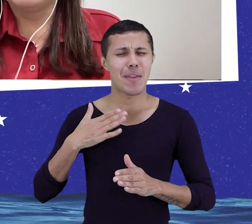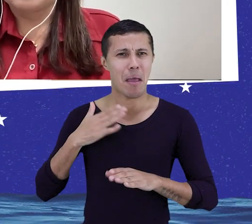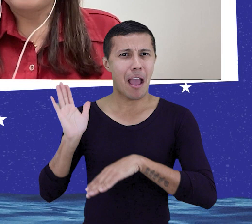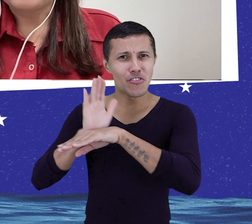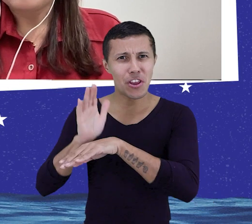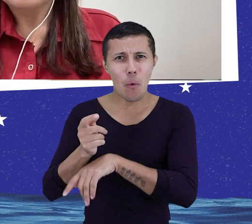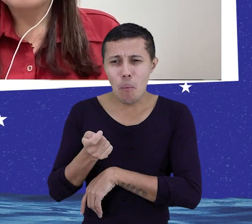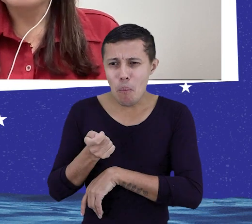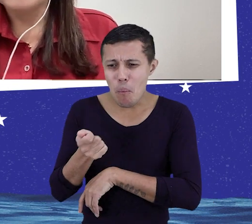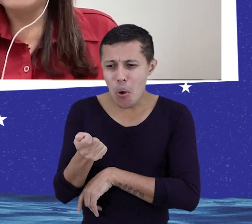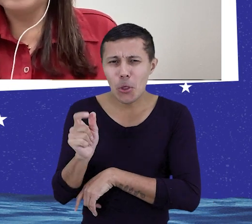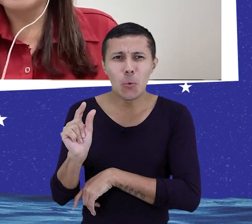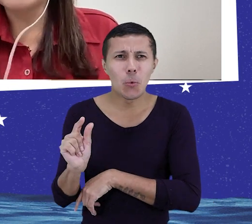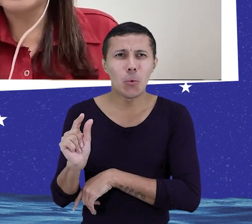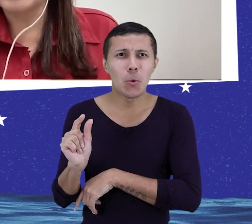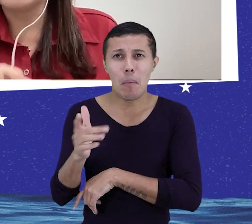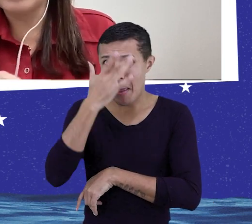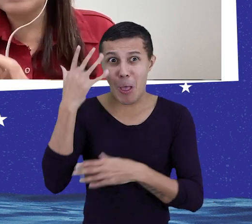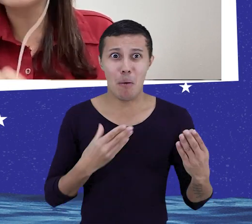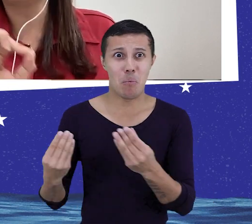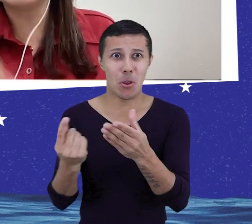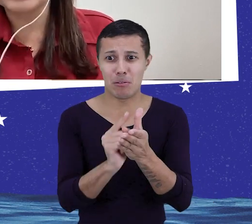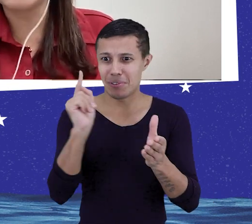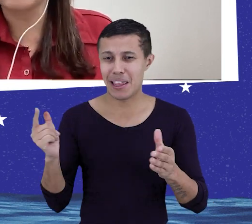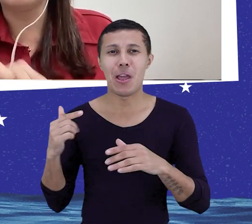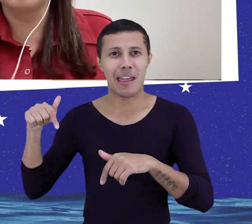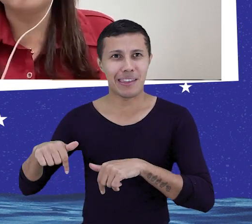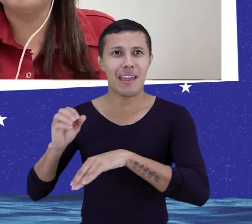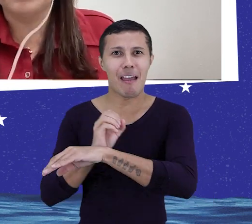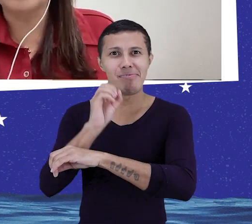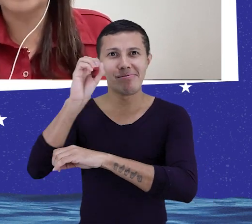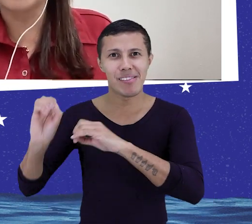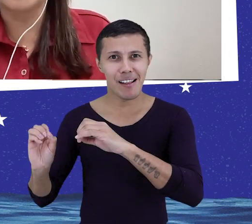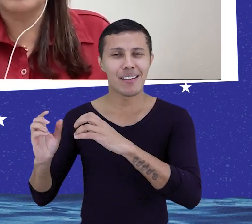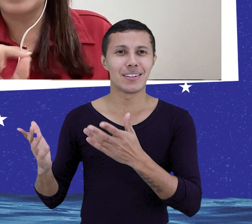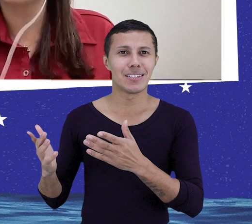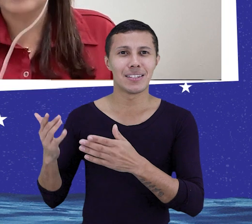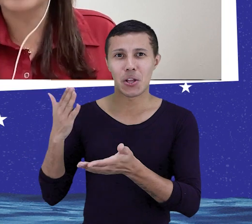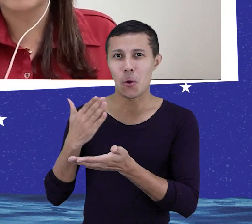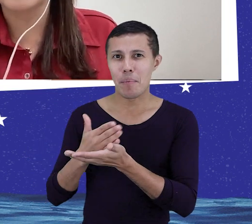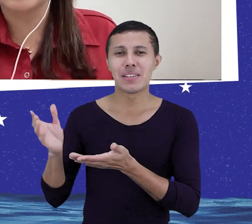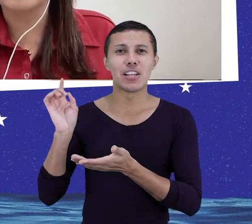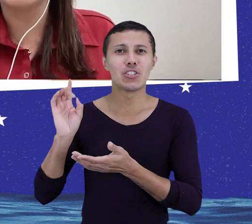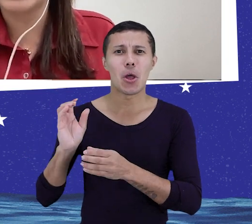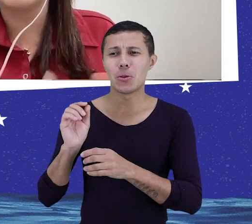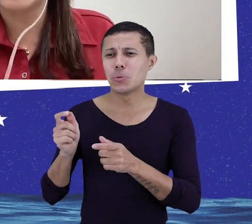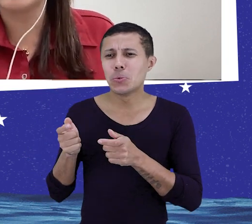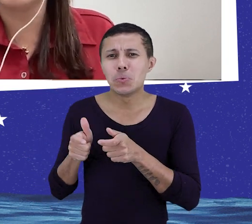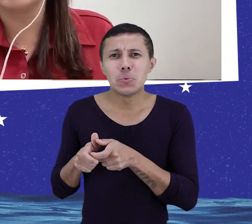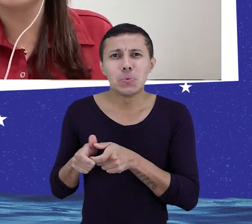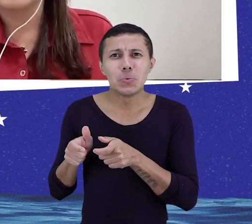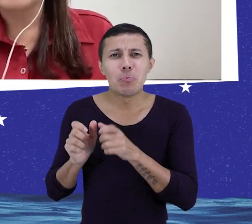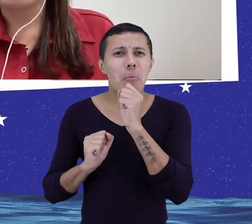no oceano, né? Eu, enquanto Drugget, nem mesmo que a Drugget seja um ponto, apenas uma gota no oceano